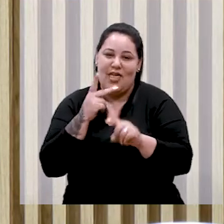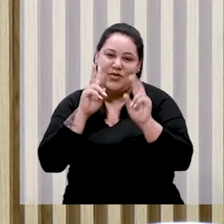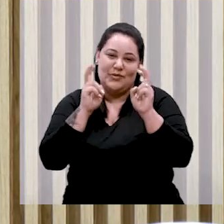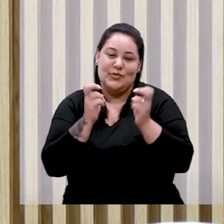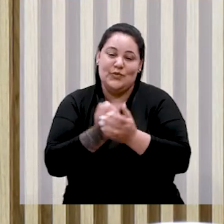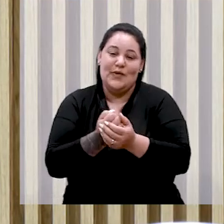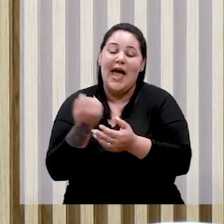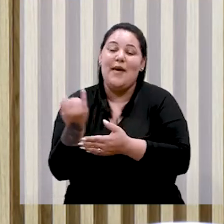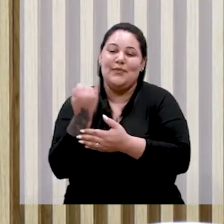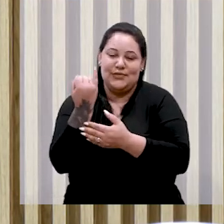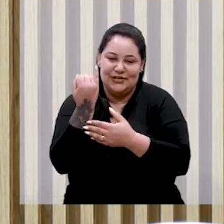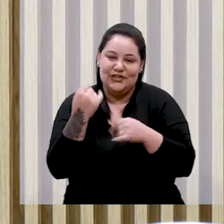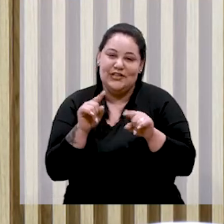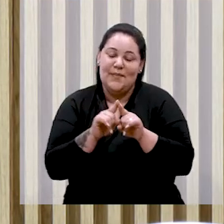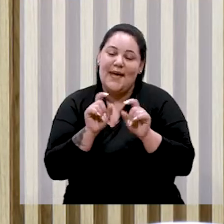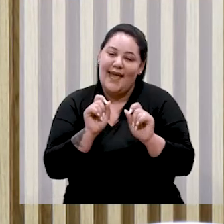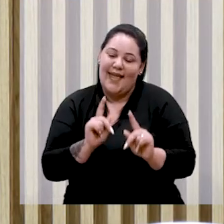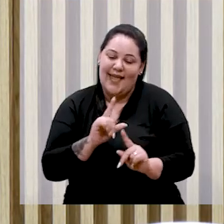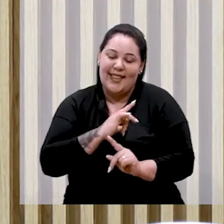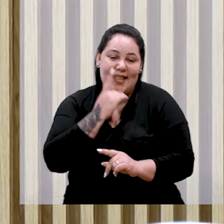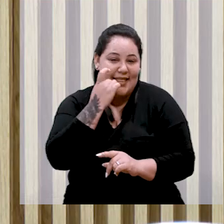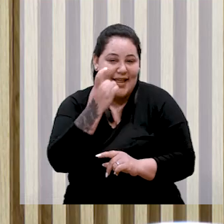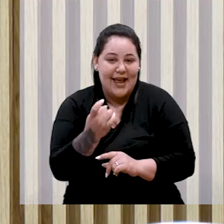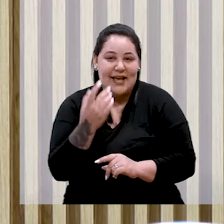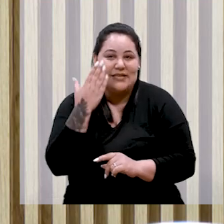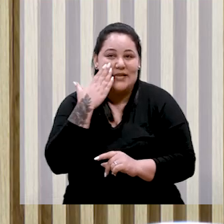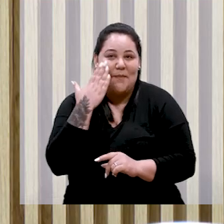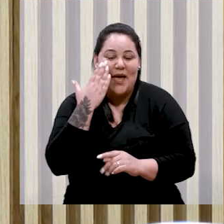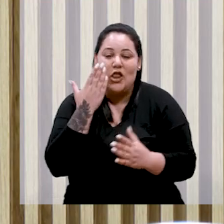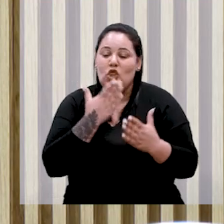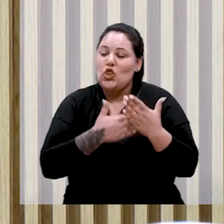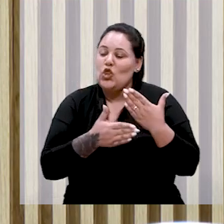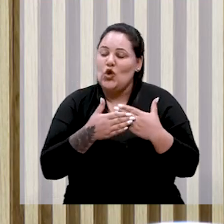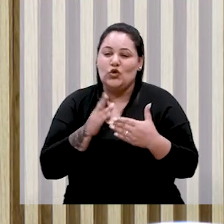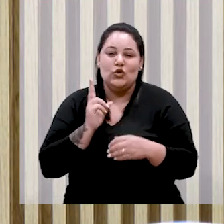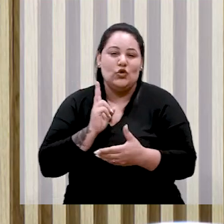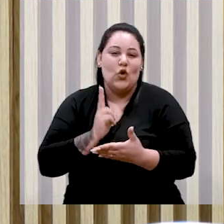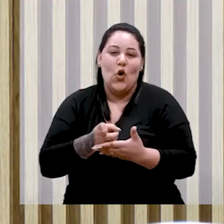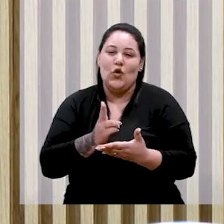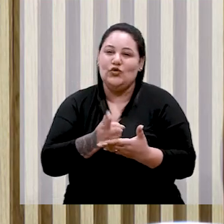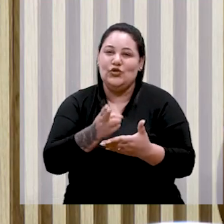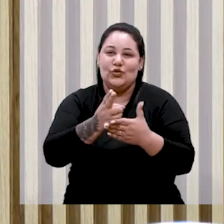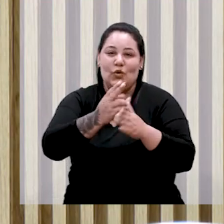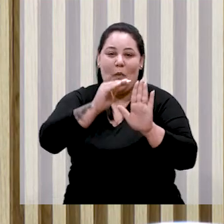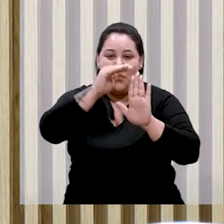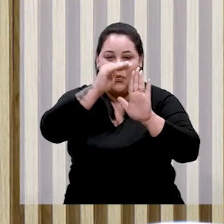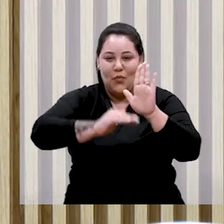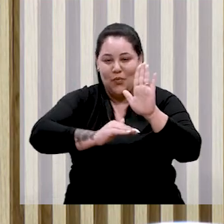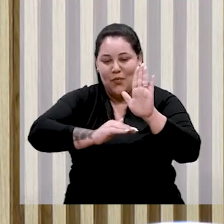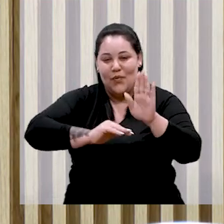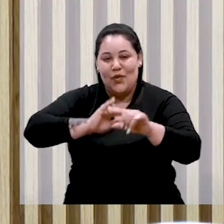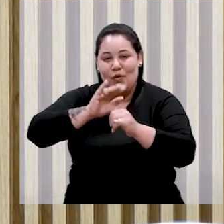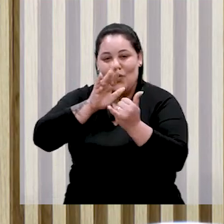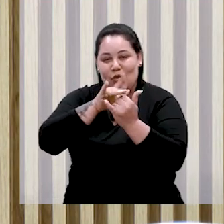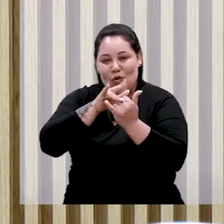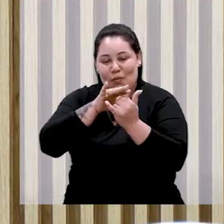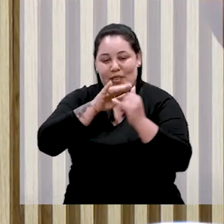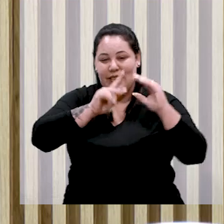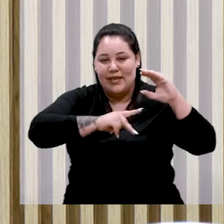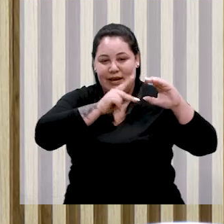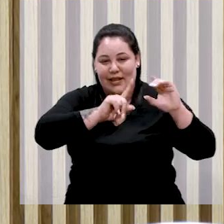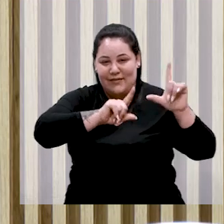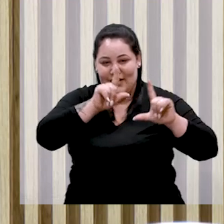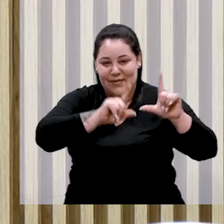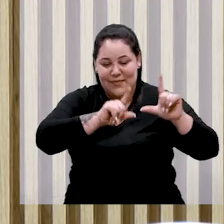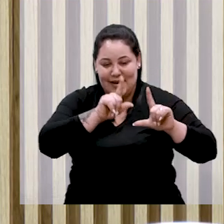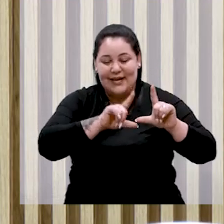né? Então é importante, inclusive, para quem tem interesse em saber mais sobre o assunto, todos eles seguem, né, na playlist aqui do YouTube da TV Câmara, a TV